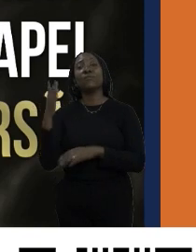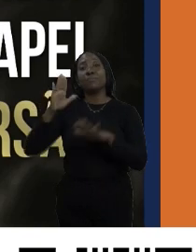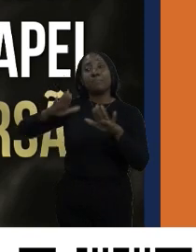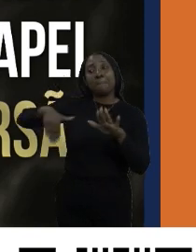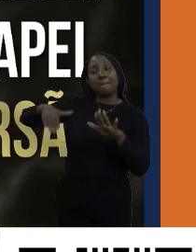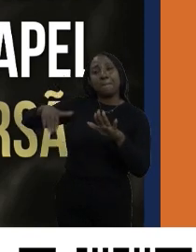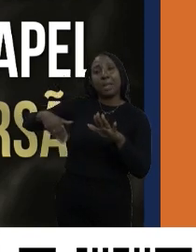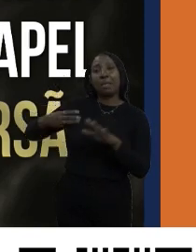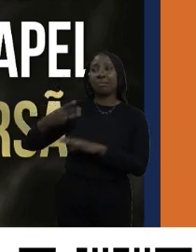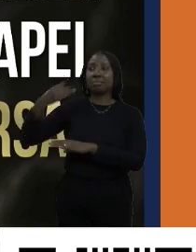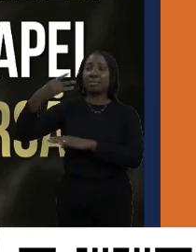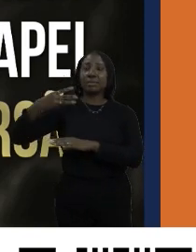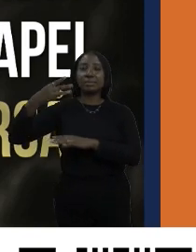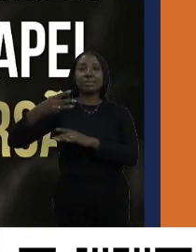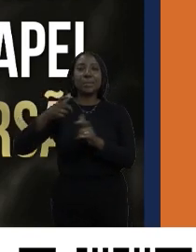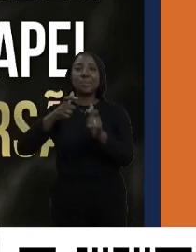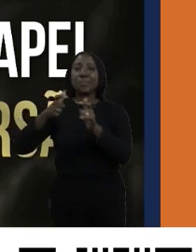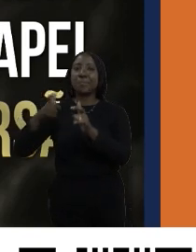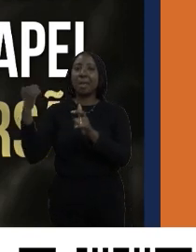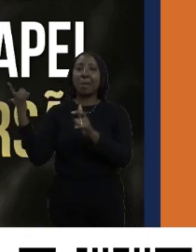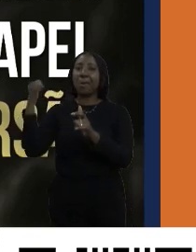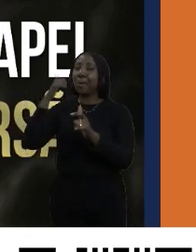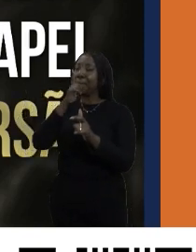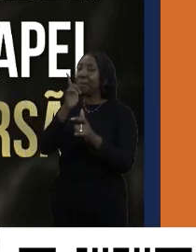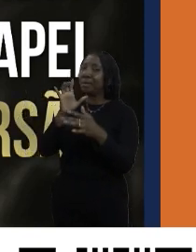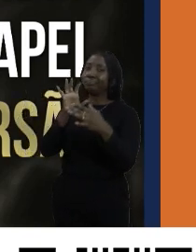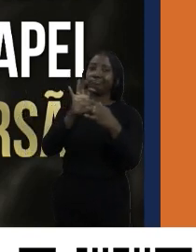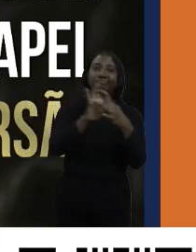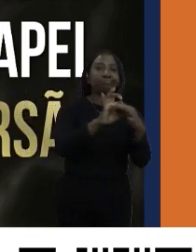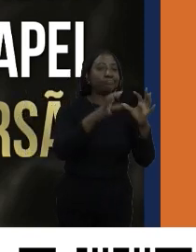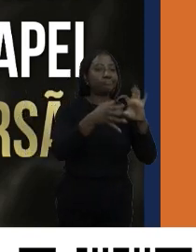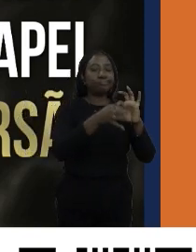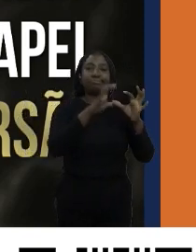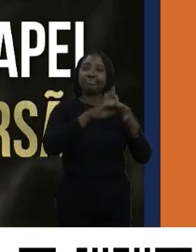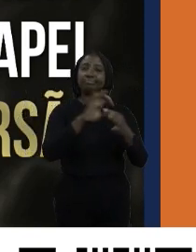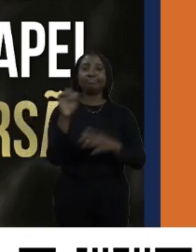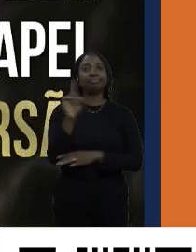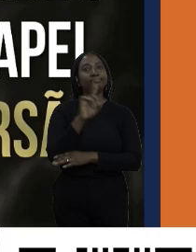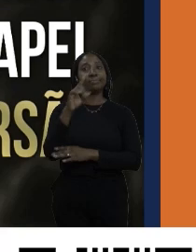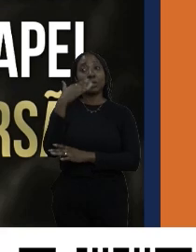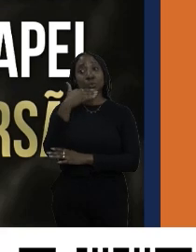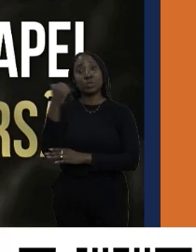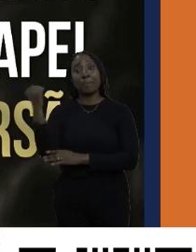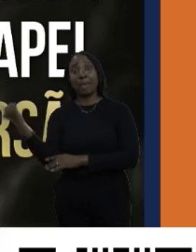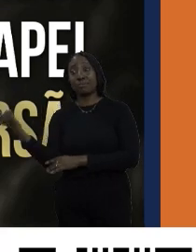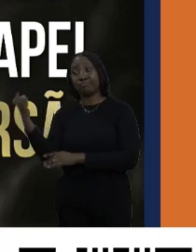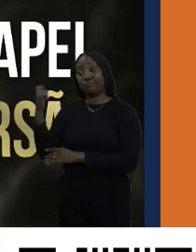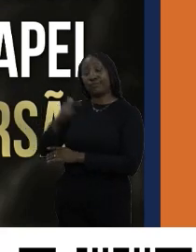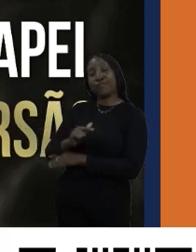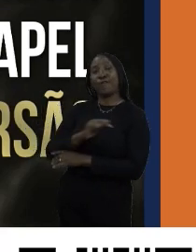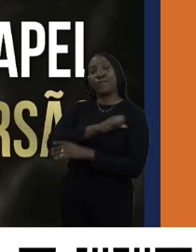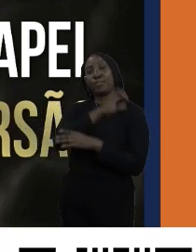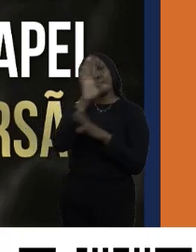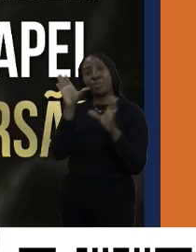campeonato mundial, mas nós não nos classificamos para as Olimpíadas. E aí, nos chamaram de volta para a seleção